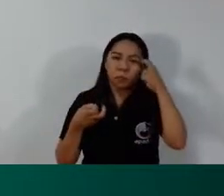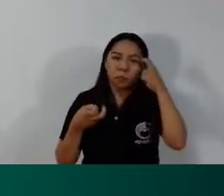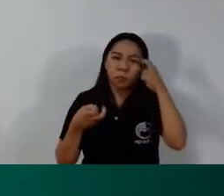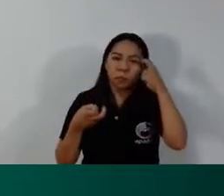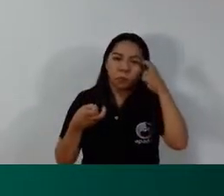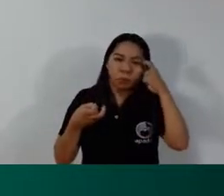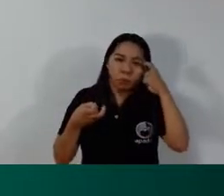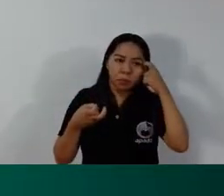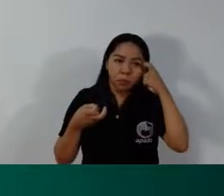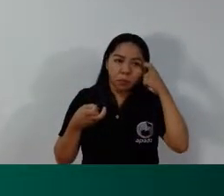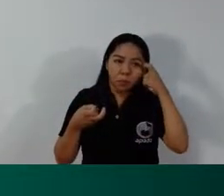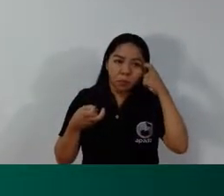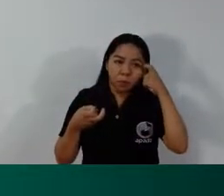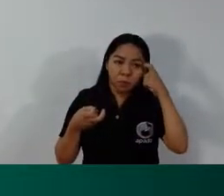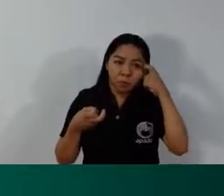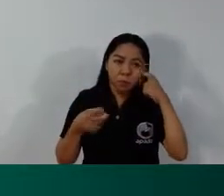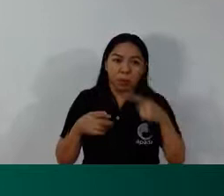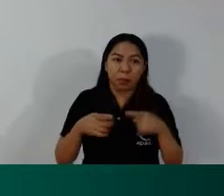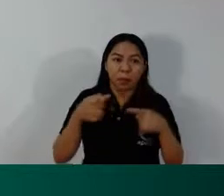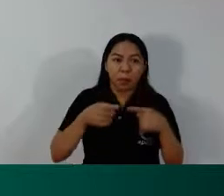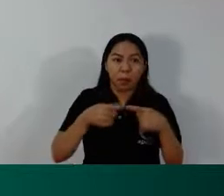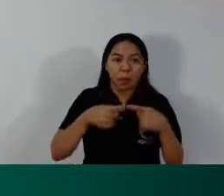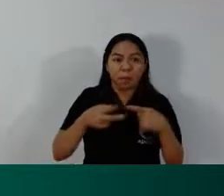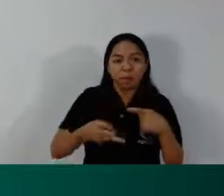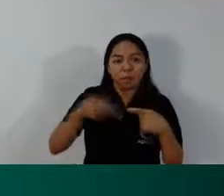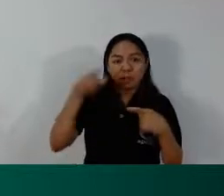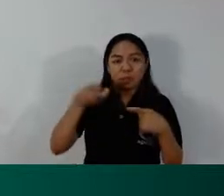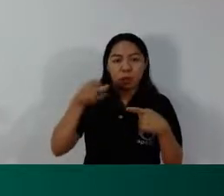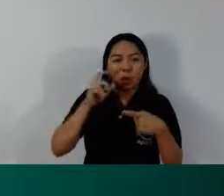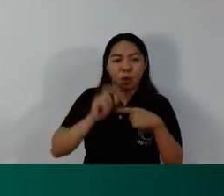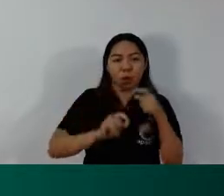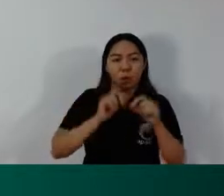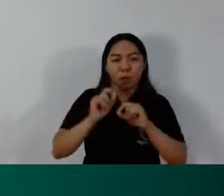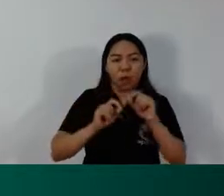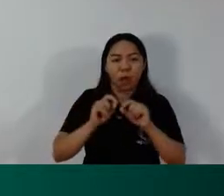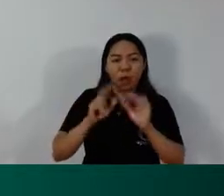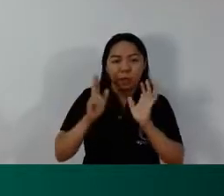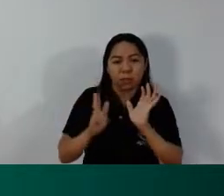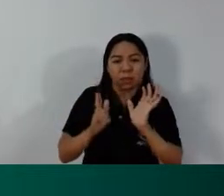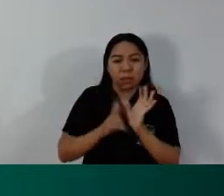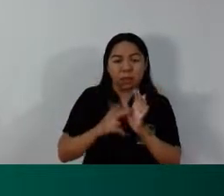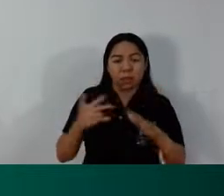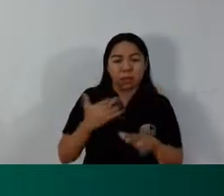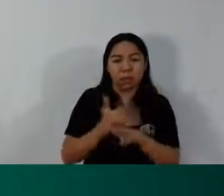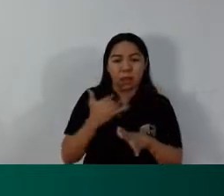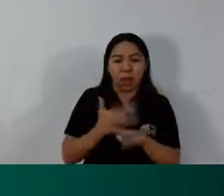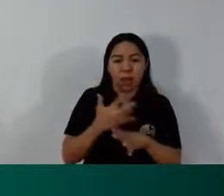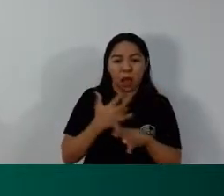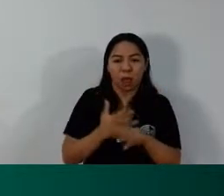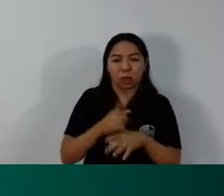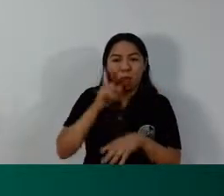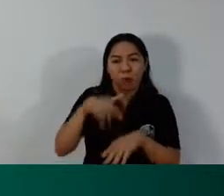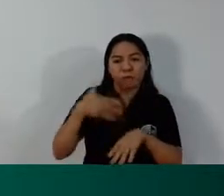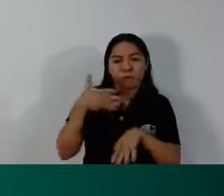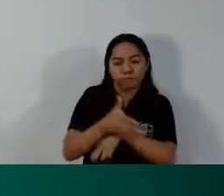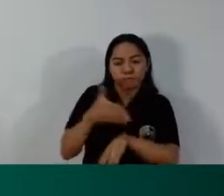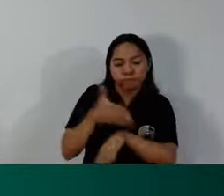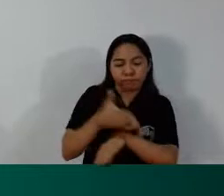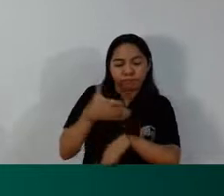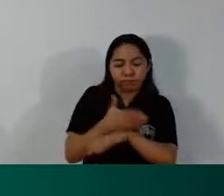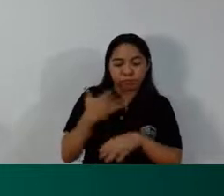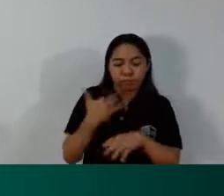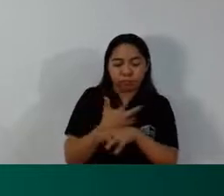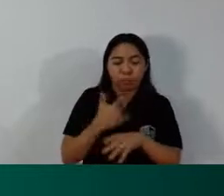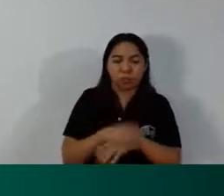de ser parte da cidade de fazer parte na cidade acho muito importante